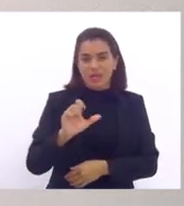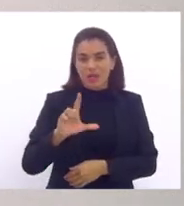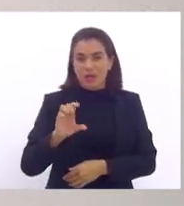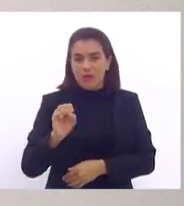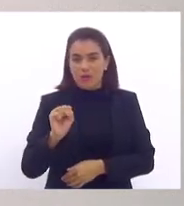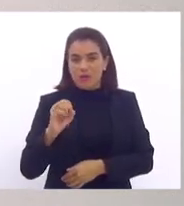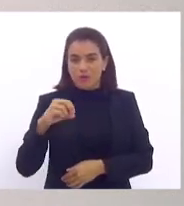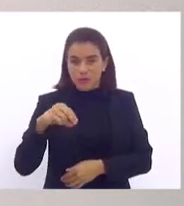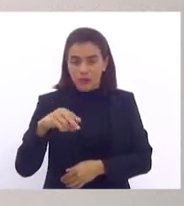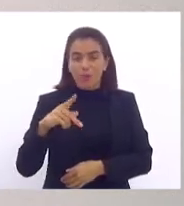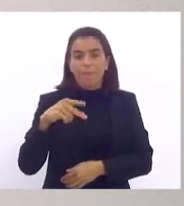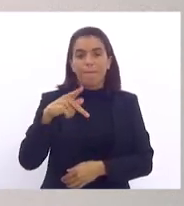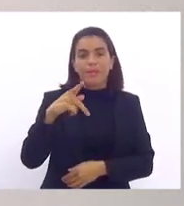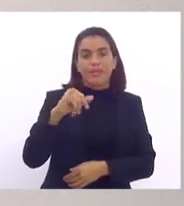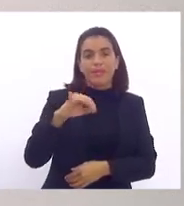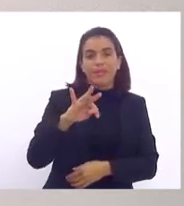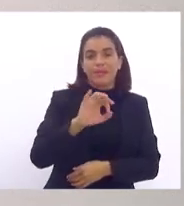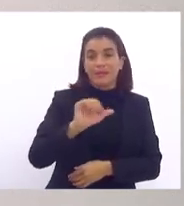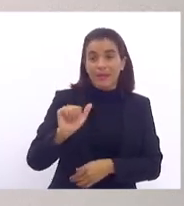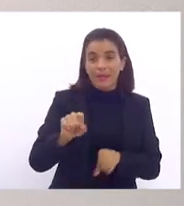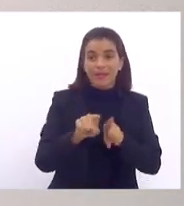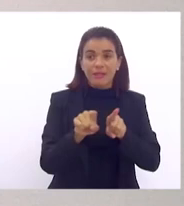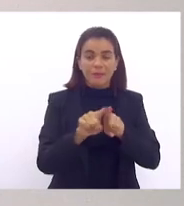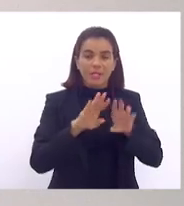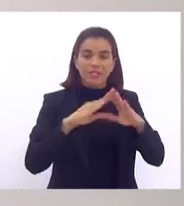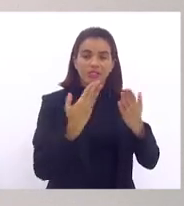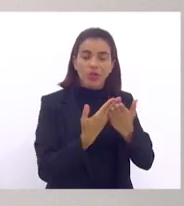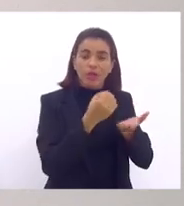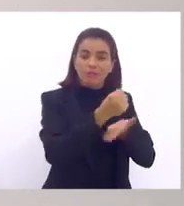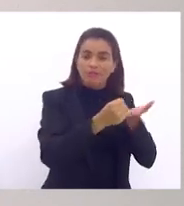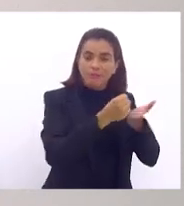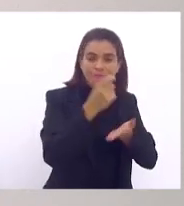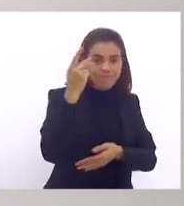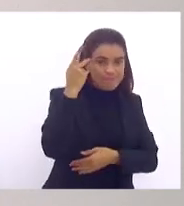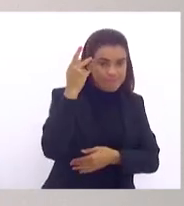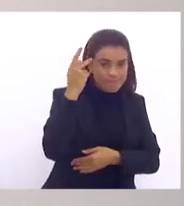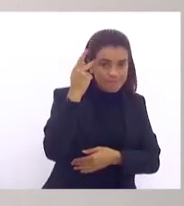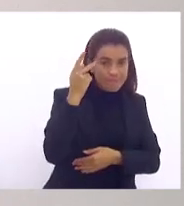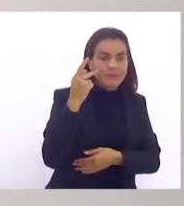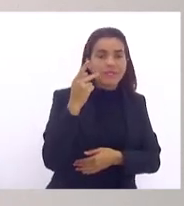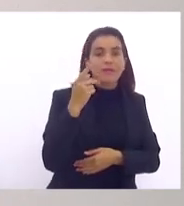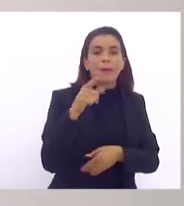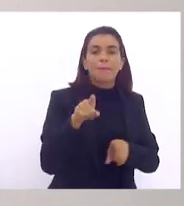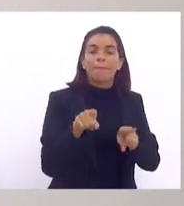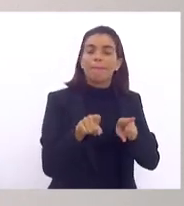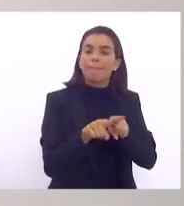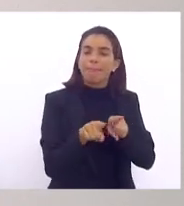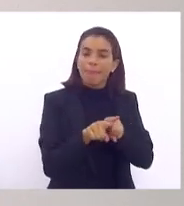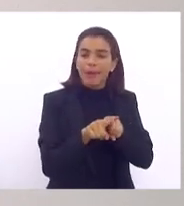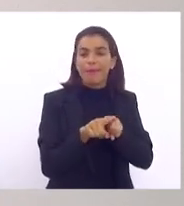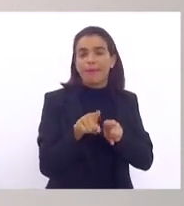alunos estudam a escola base de São Paulo que é para aprenderem a ter mais cuidado no